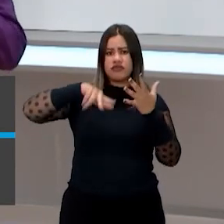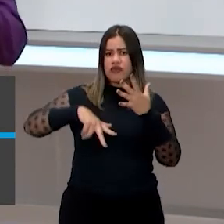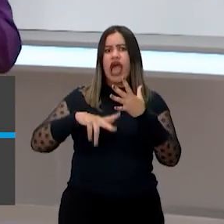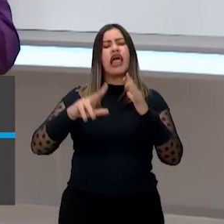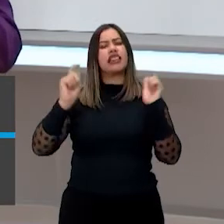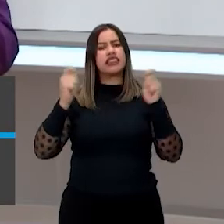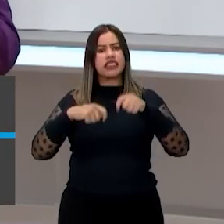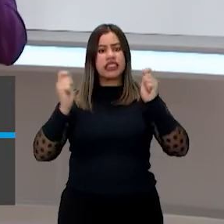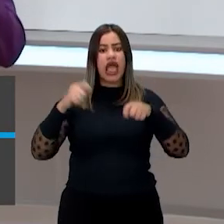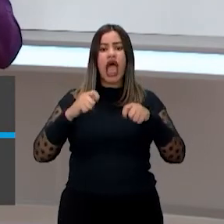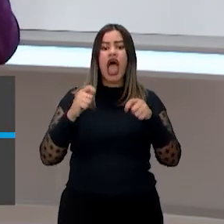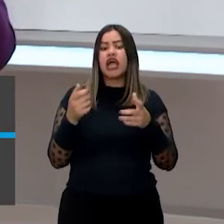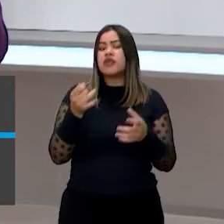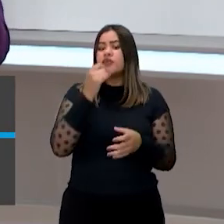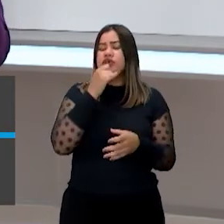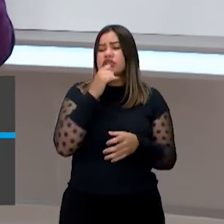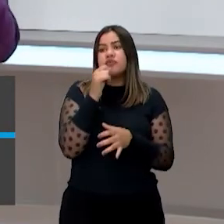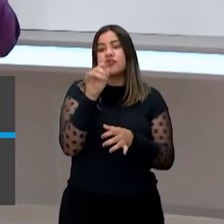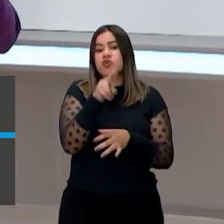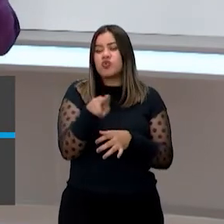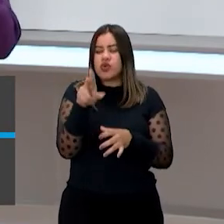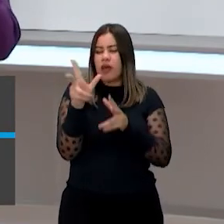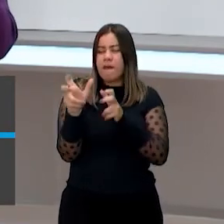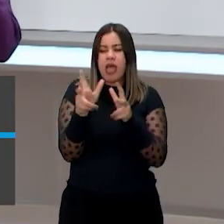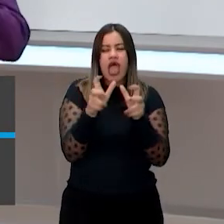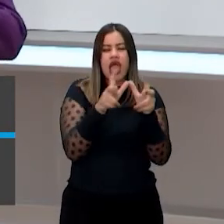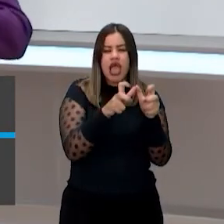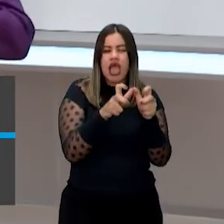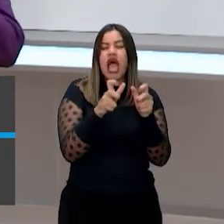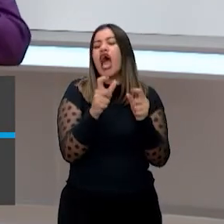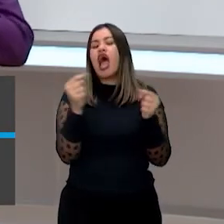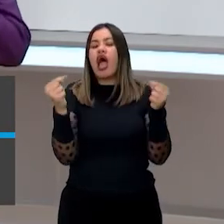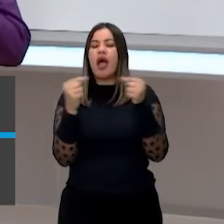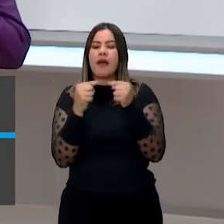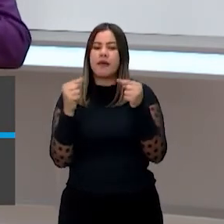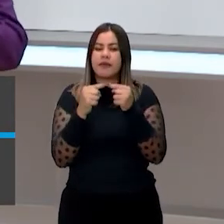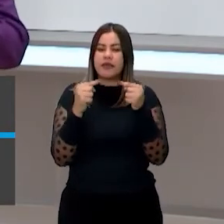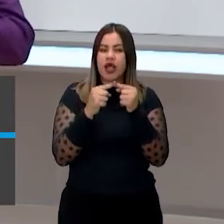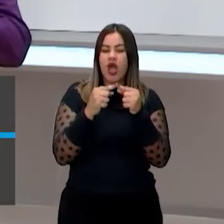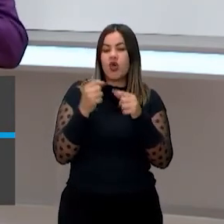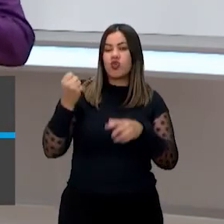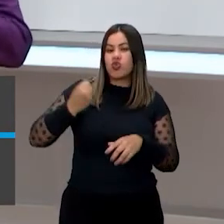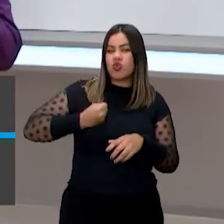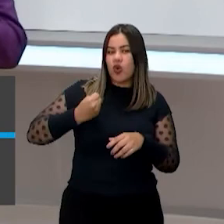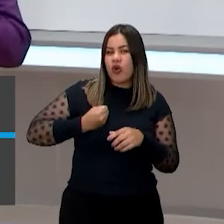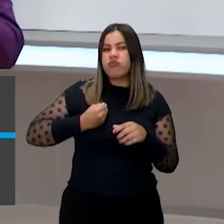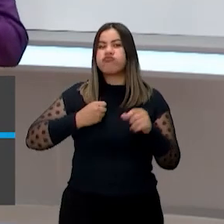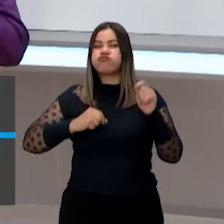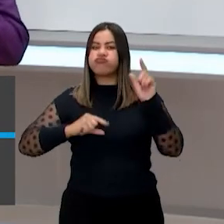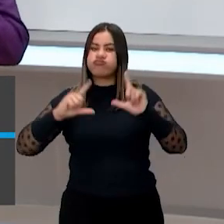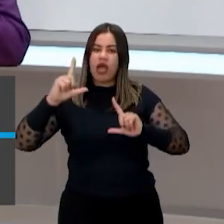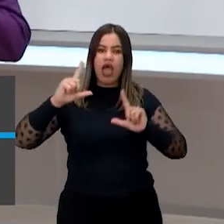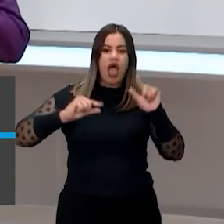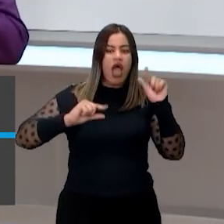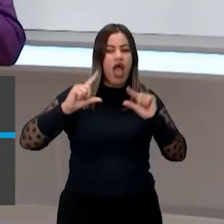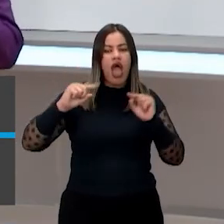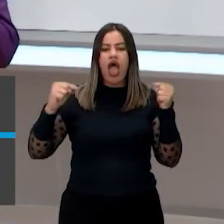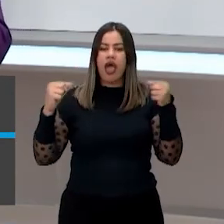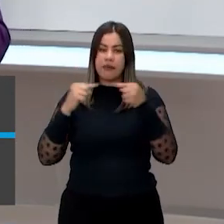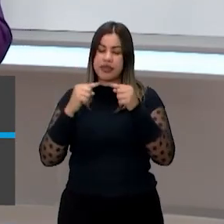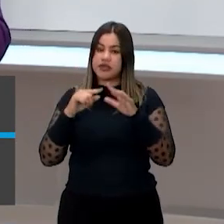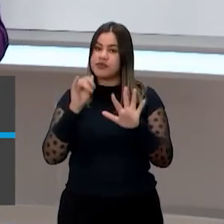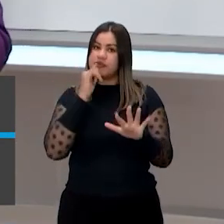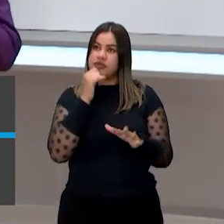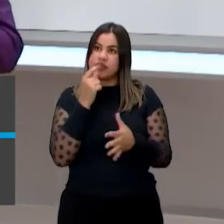Então, quando que eu vou usar? Quando eu percebo que estou relacionando duas medidas, duas coisas que associam número, por